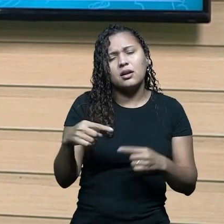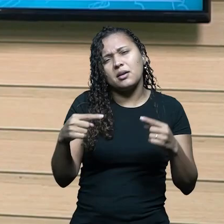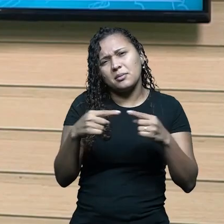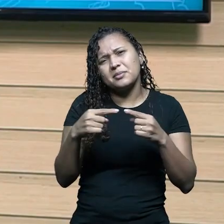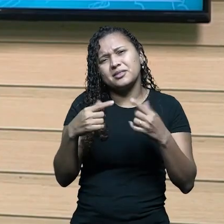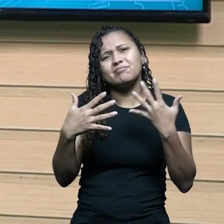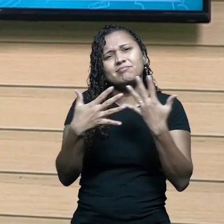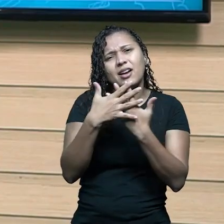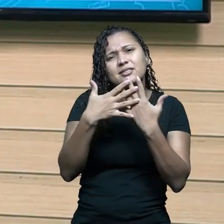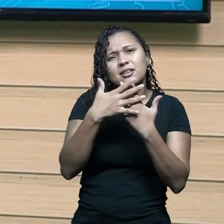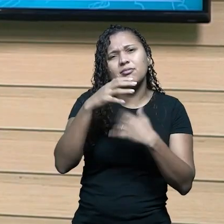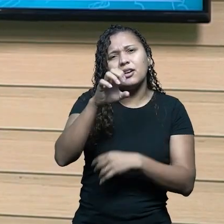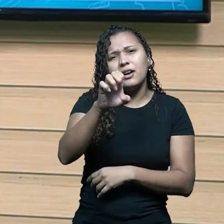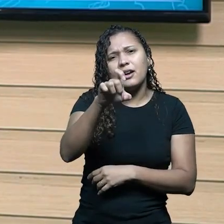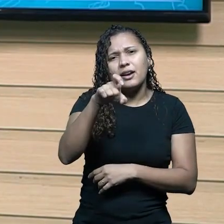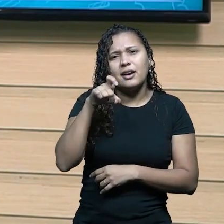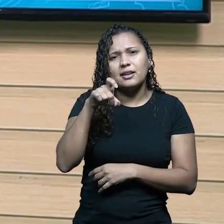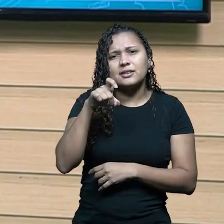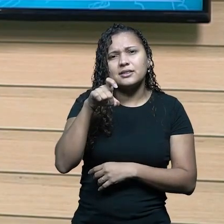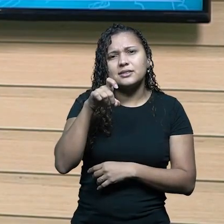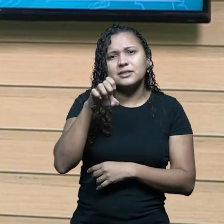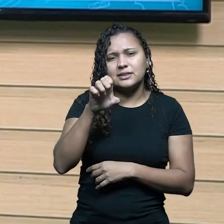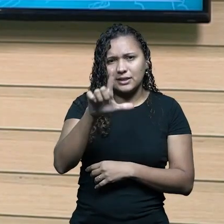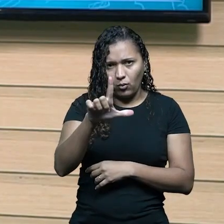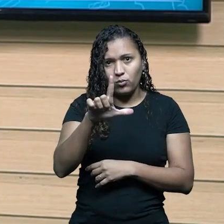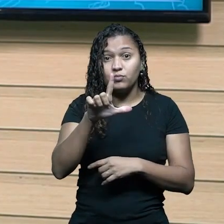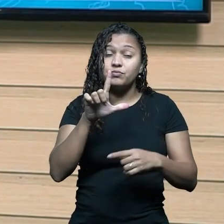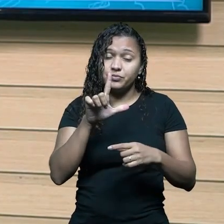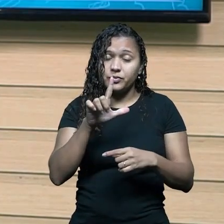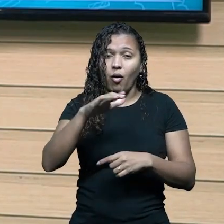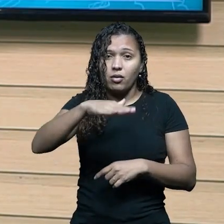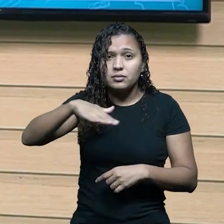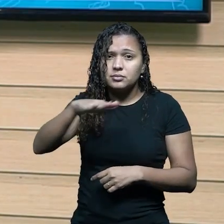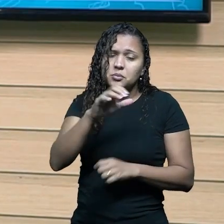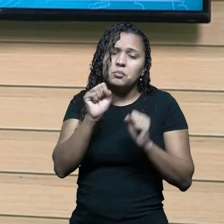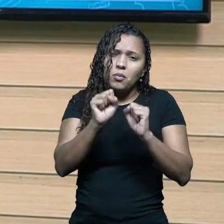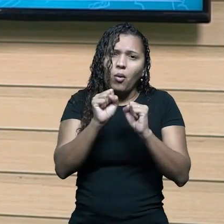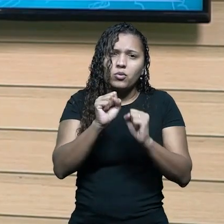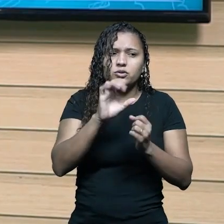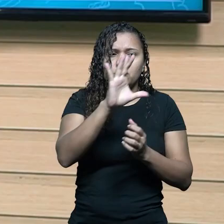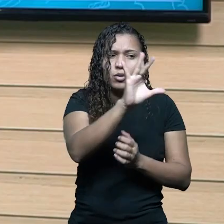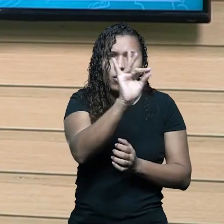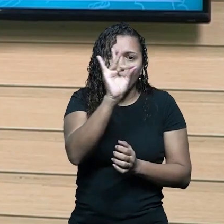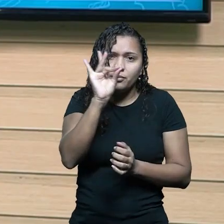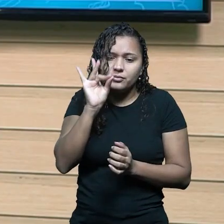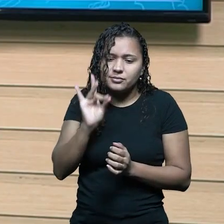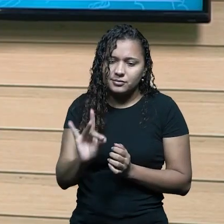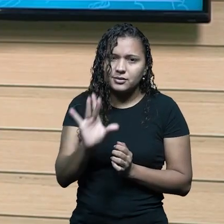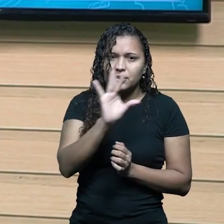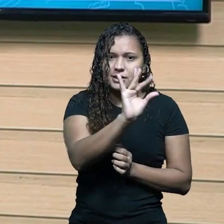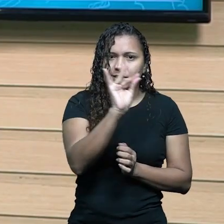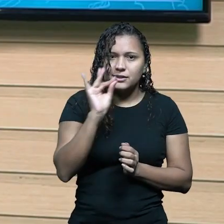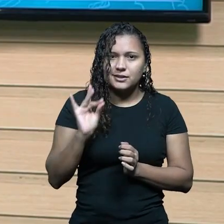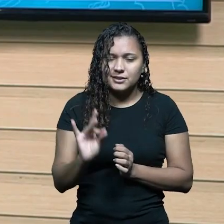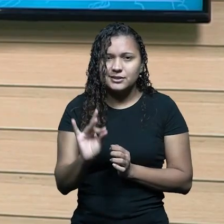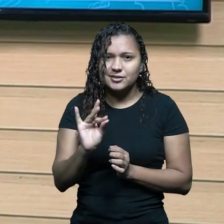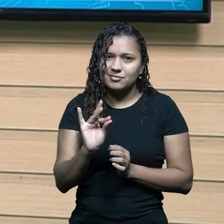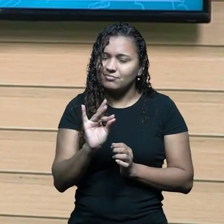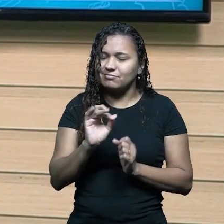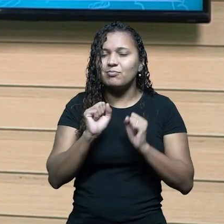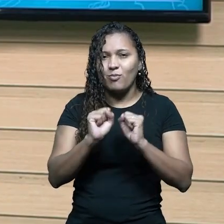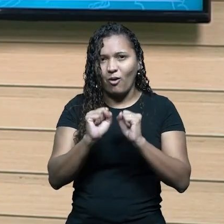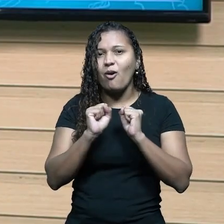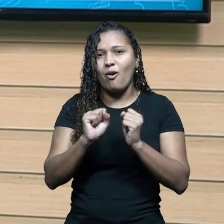no Excel. A gente vai aprender aqui logo mais à frente. Dentro desses ambientes você pode copiar várias vezes